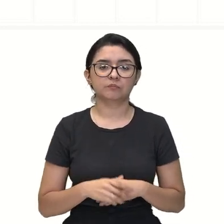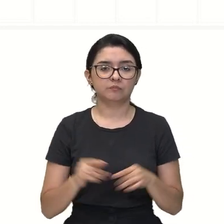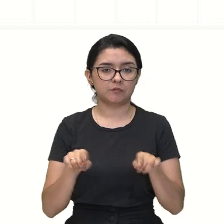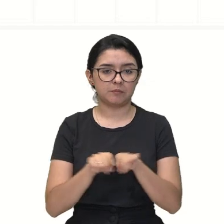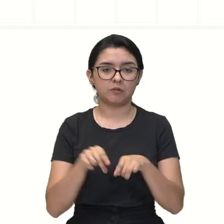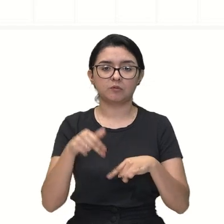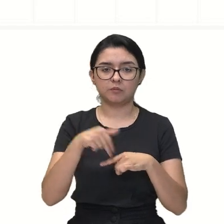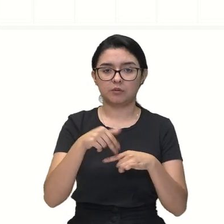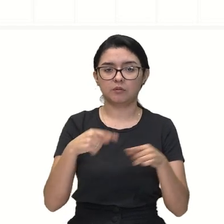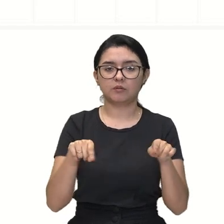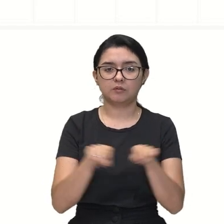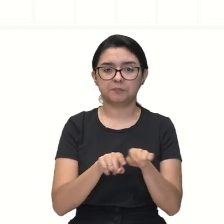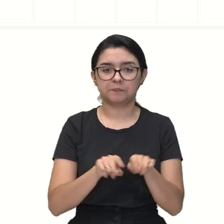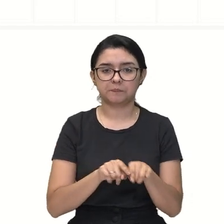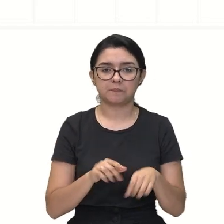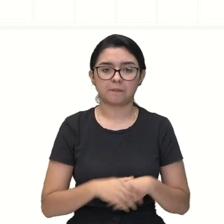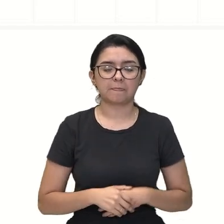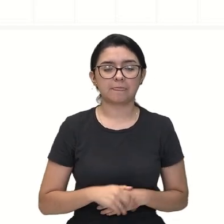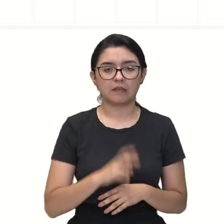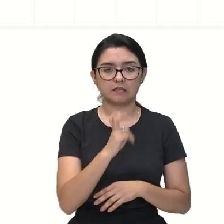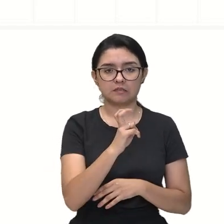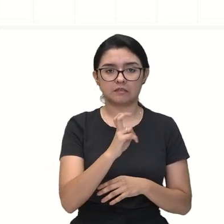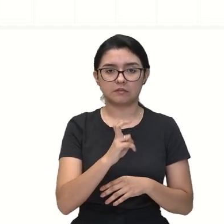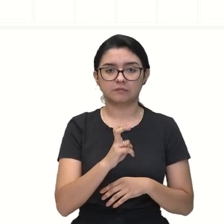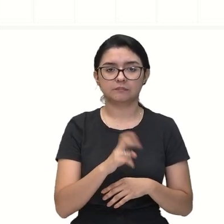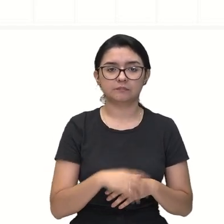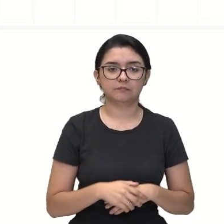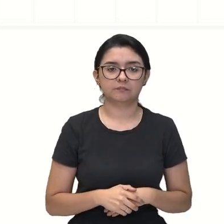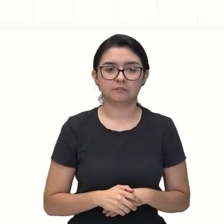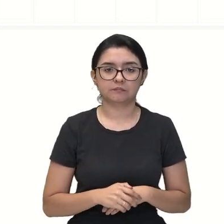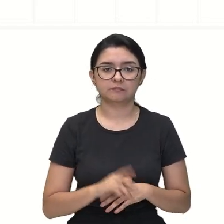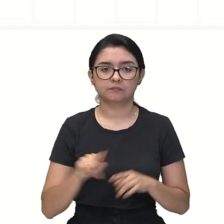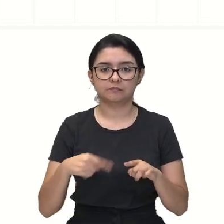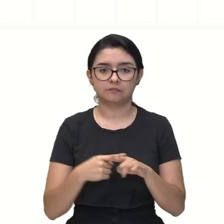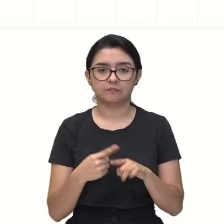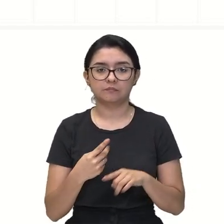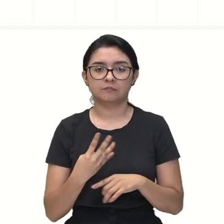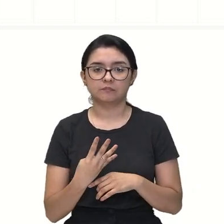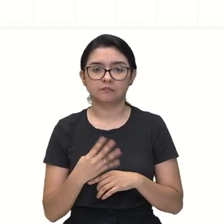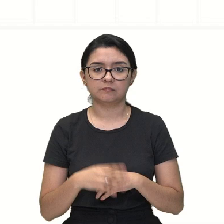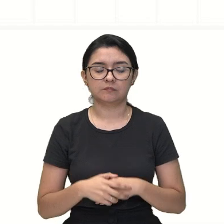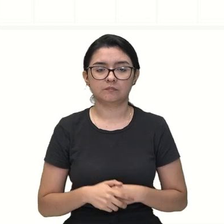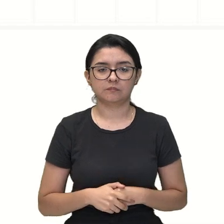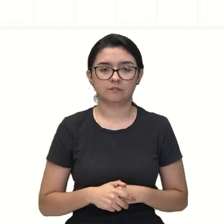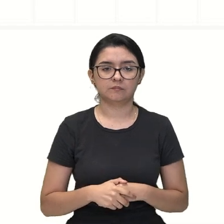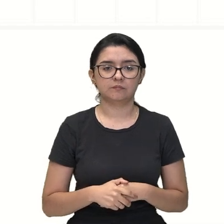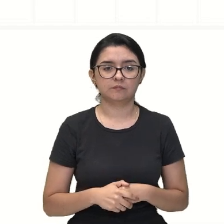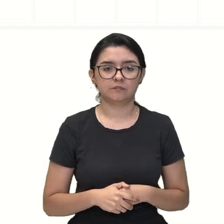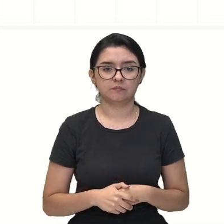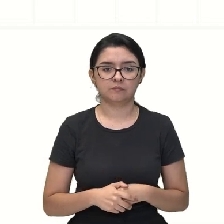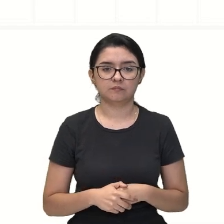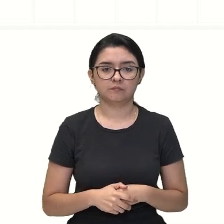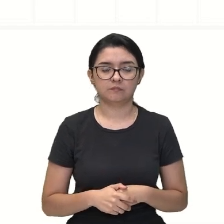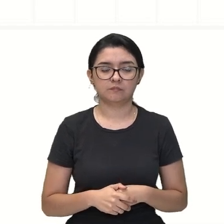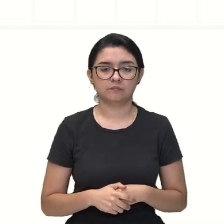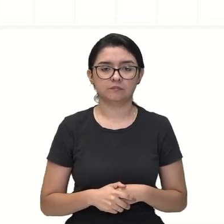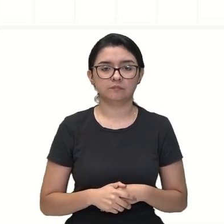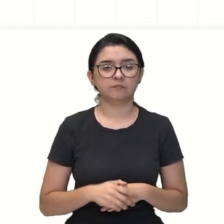ter, né, 5 vezes 4, 20. Então, eu vou ter em cima, no numerador, 4 vezes